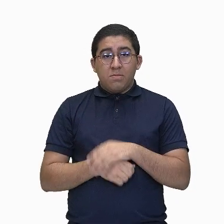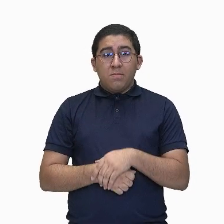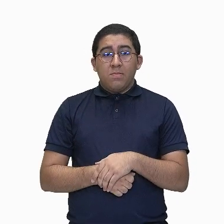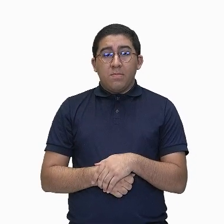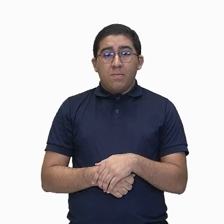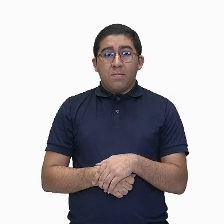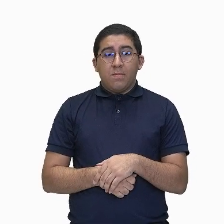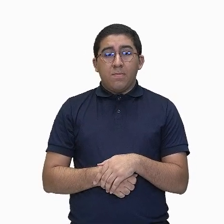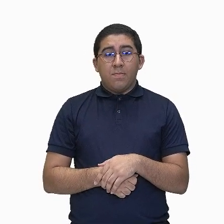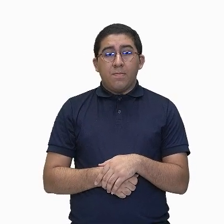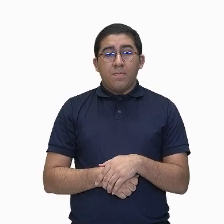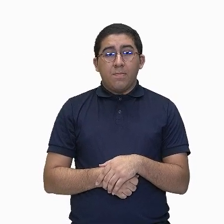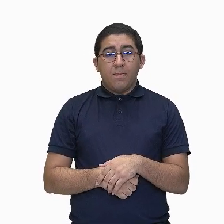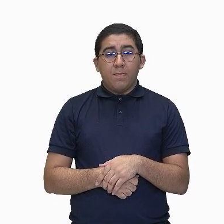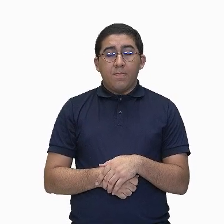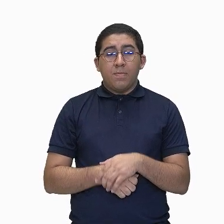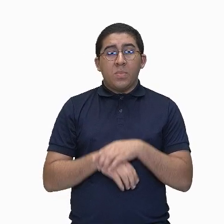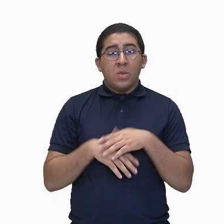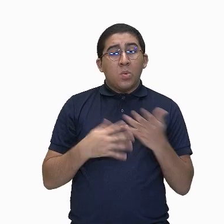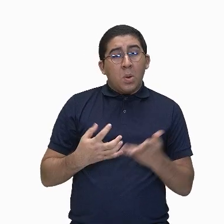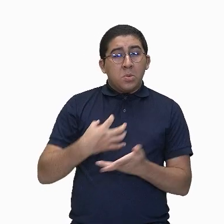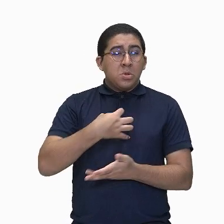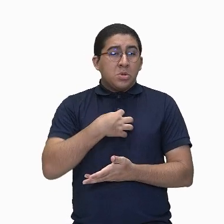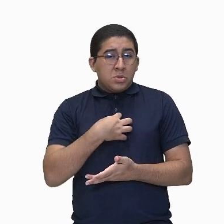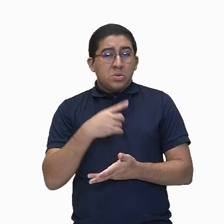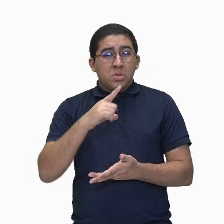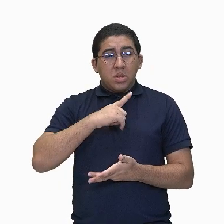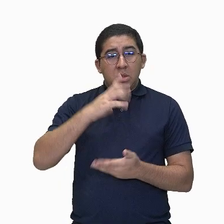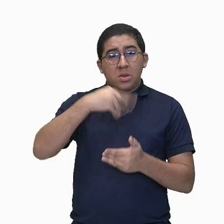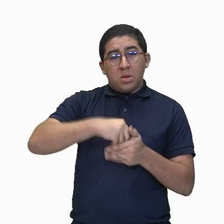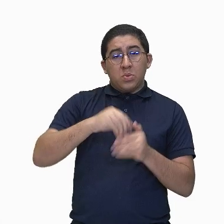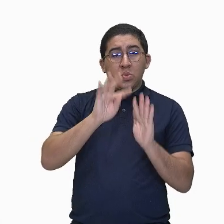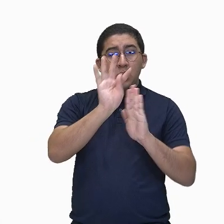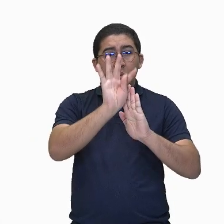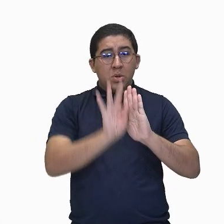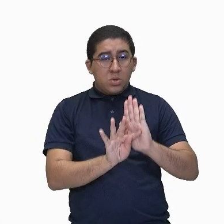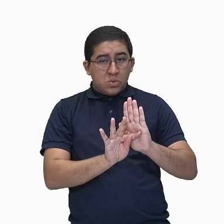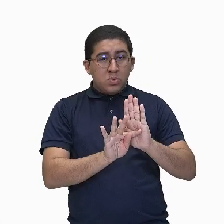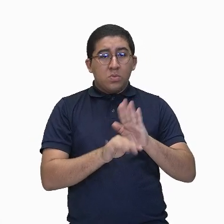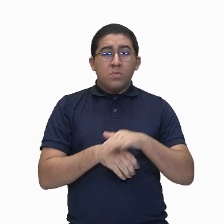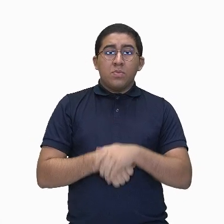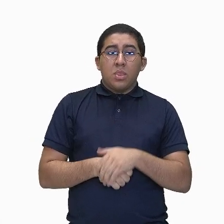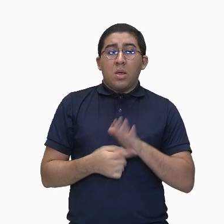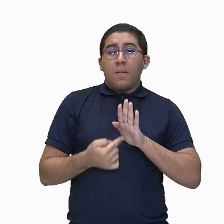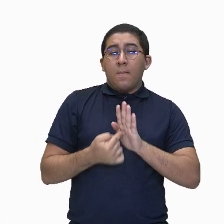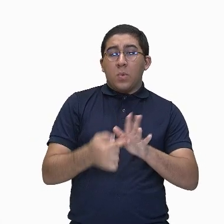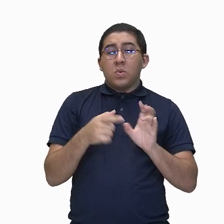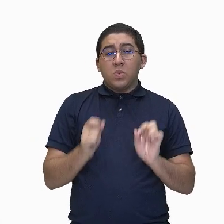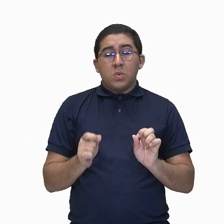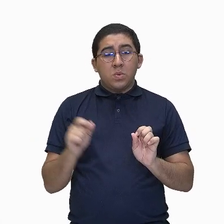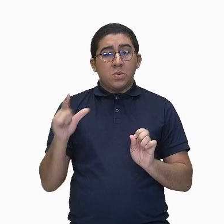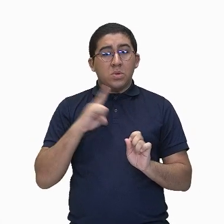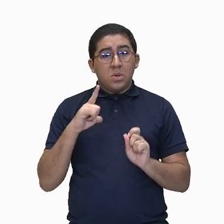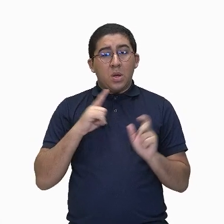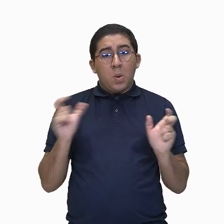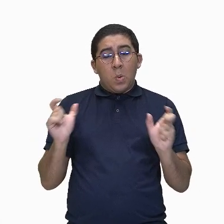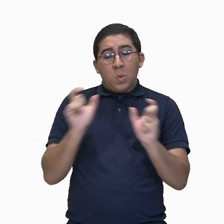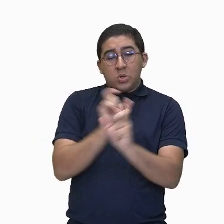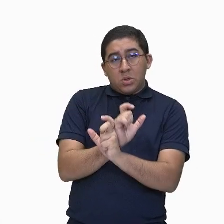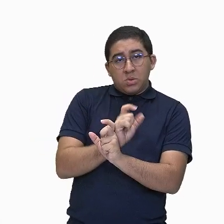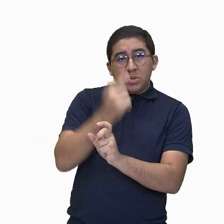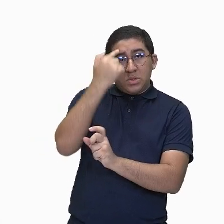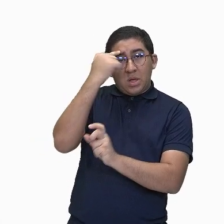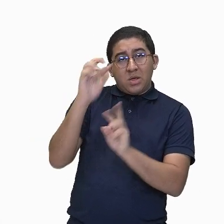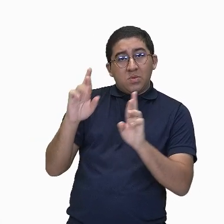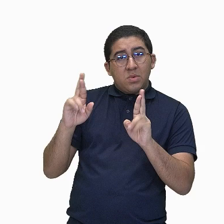de sentido que essas conjunções proporcionam no texto? Elas marcam a contradição, a oposição entre